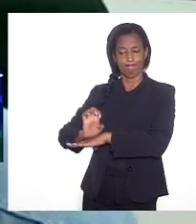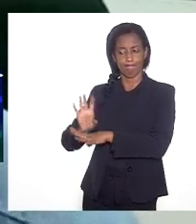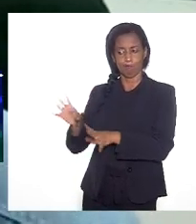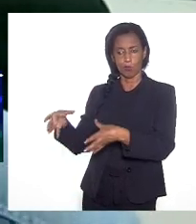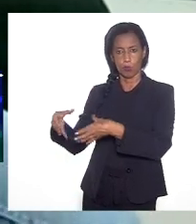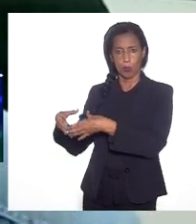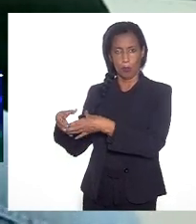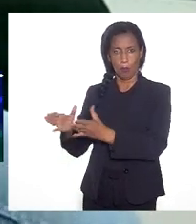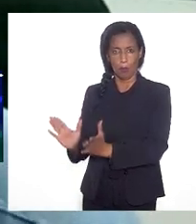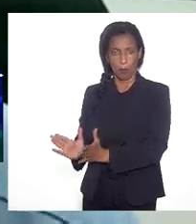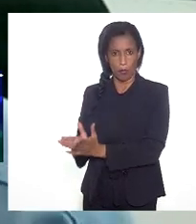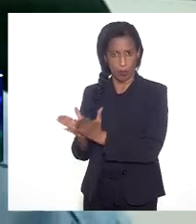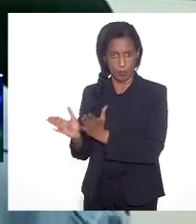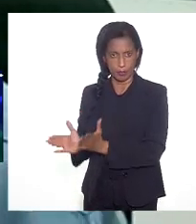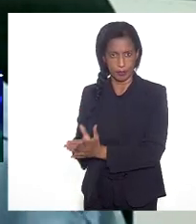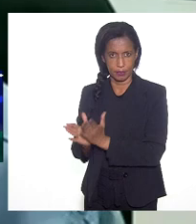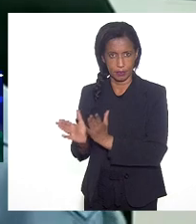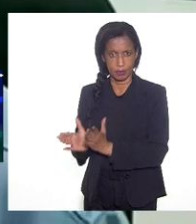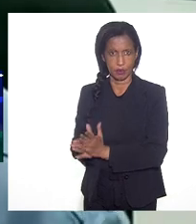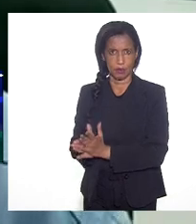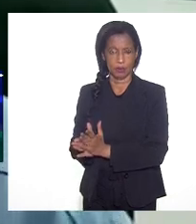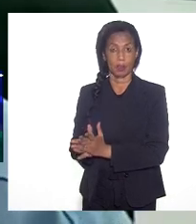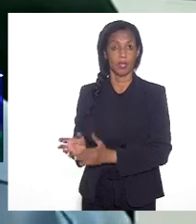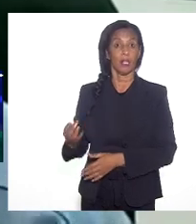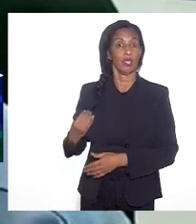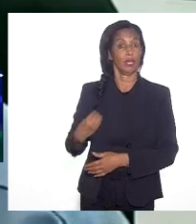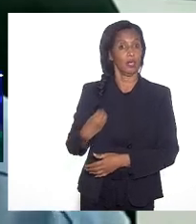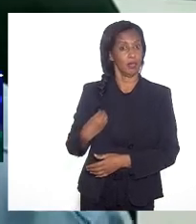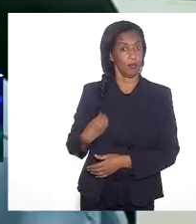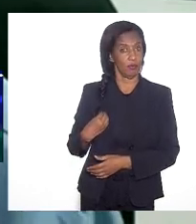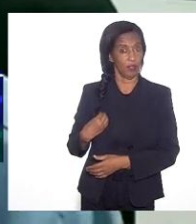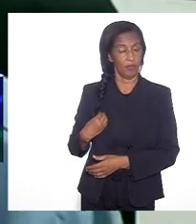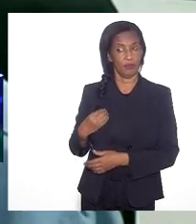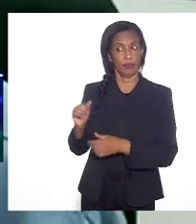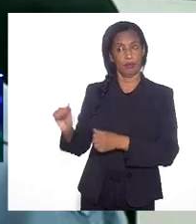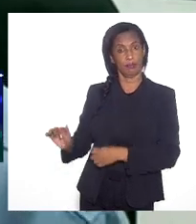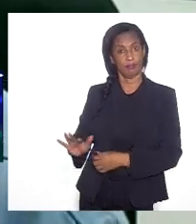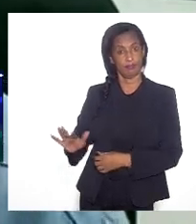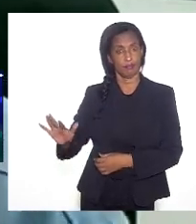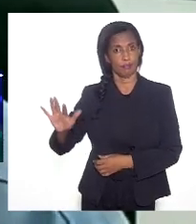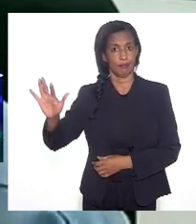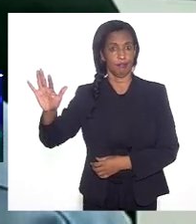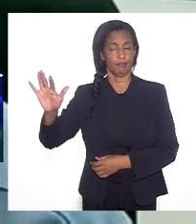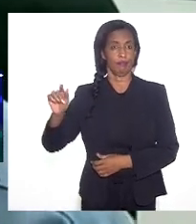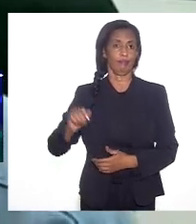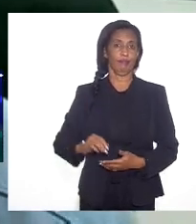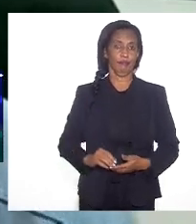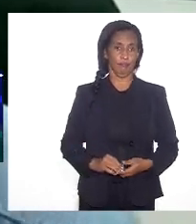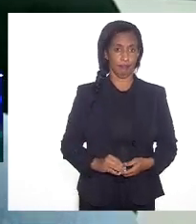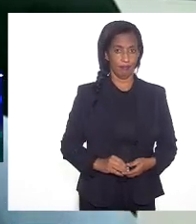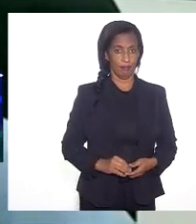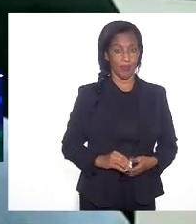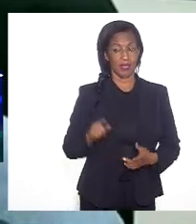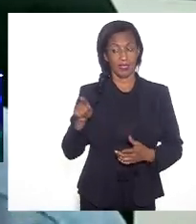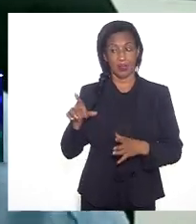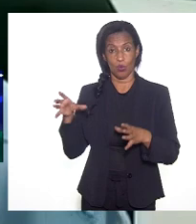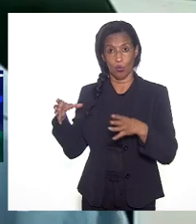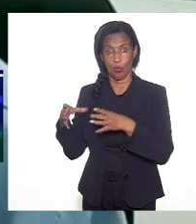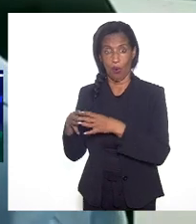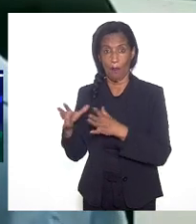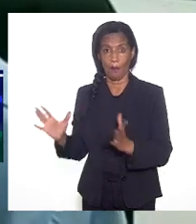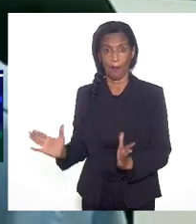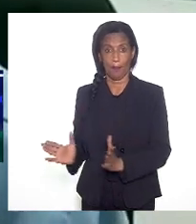pobres, que moram nas comunidades, que moram nas favelas. São de pobres.